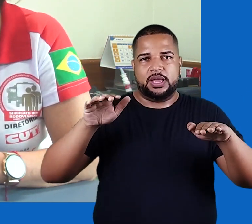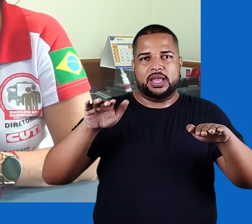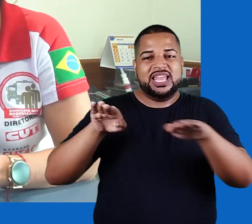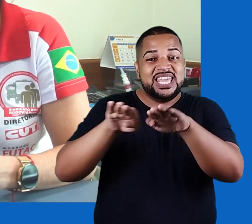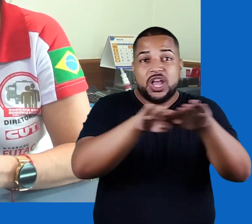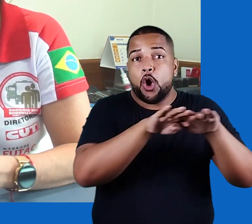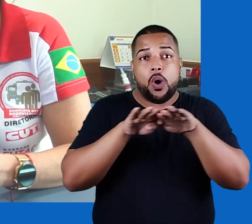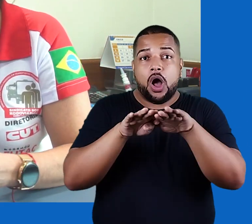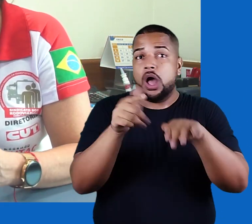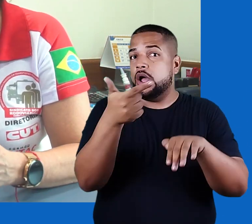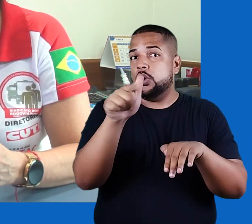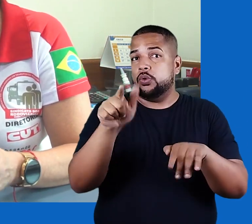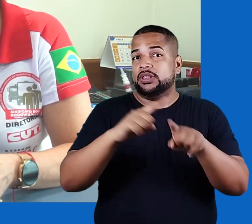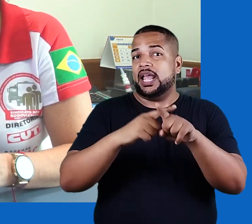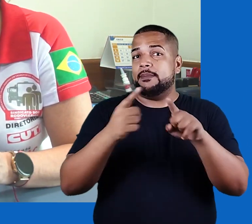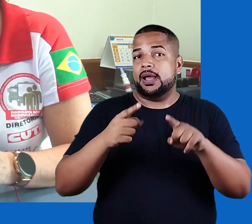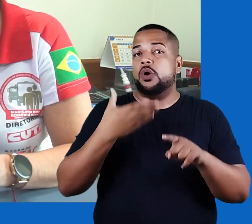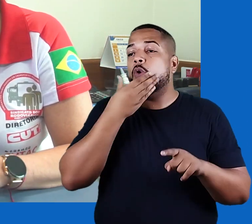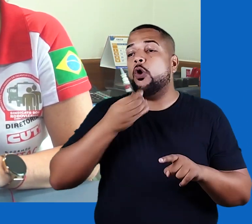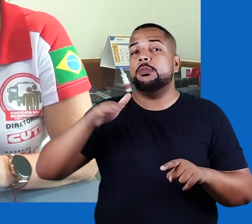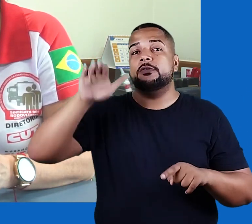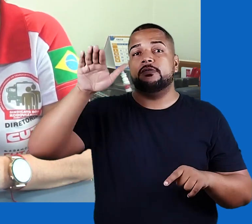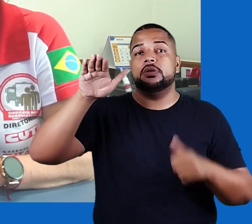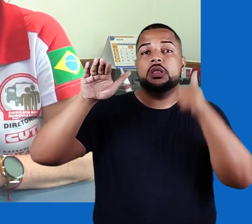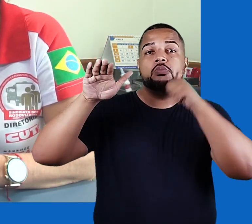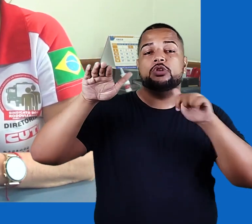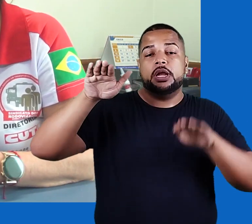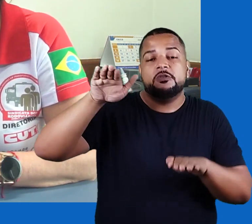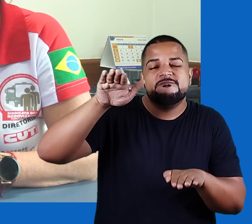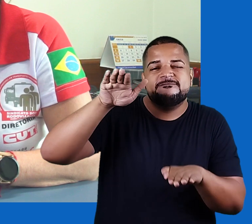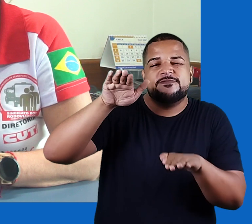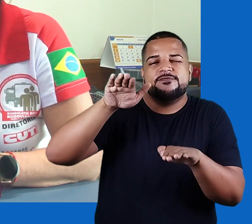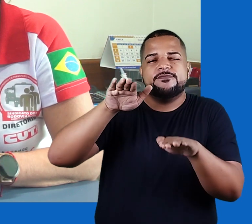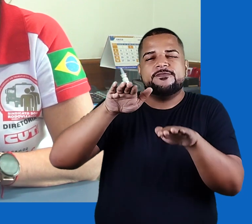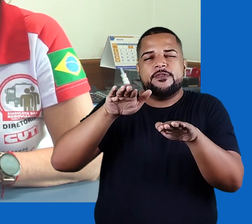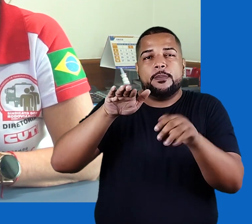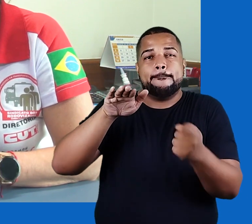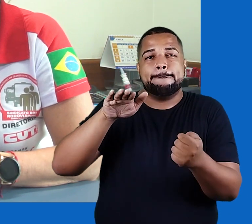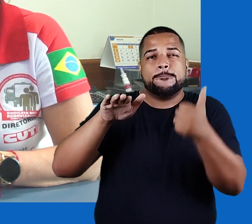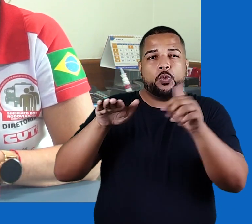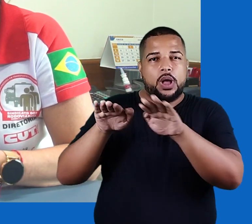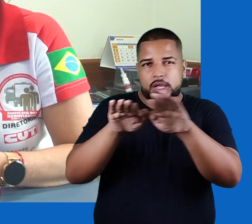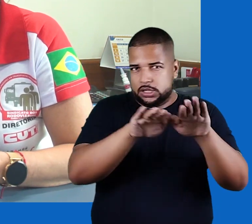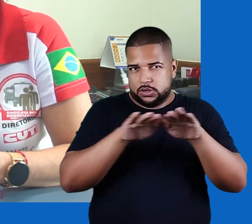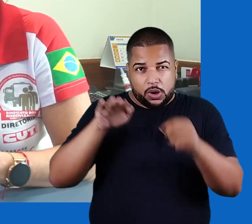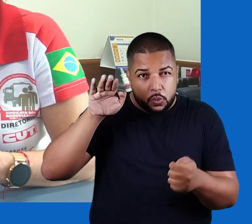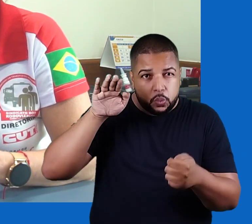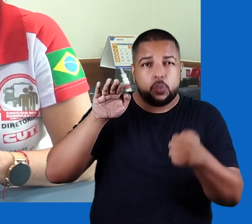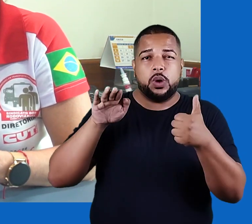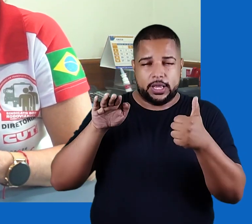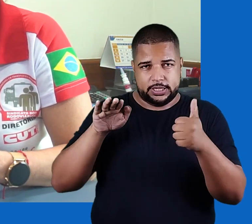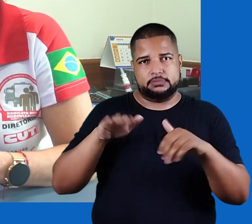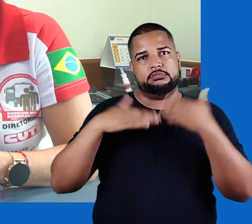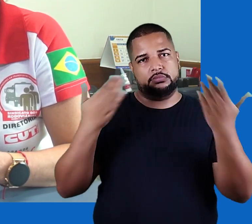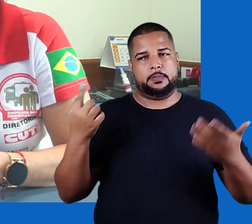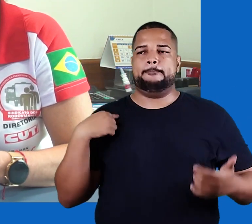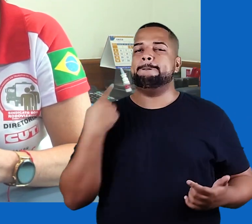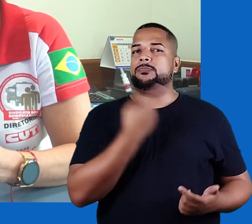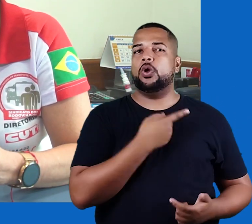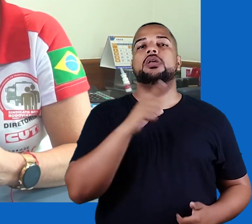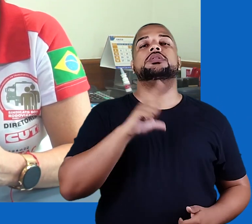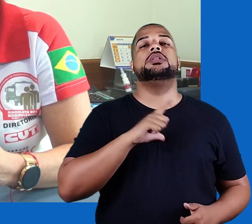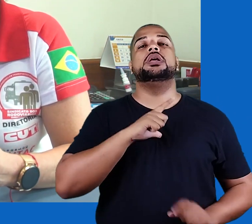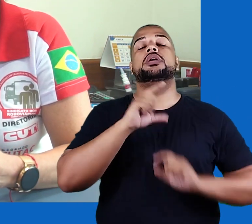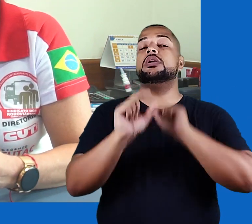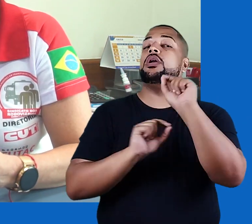50% ainda a gente não chegou, mas uns 40% ali tá nesse número. E como a